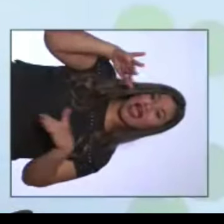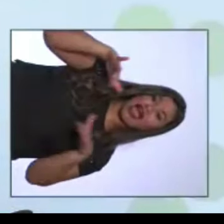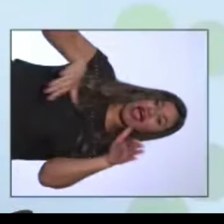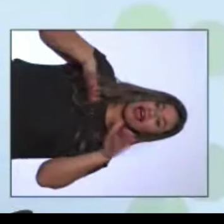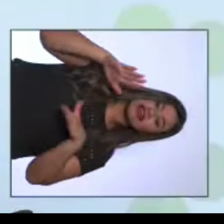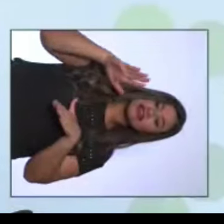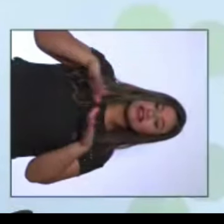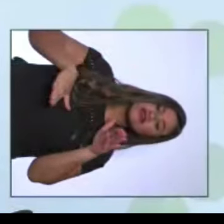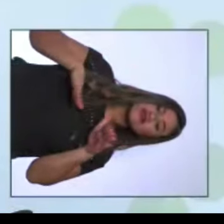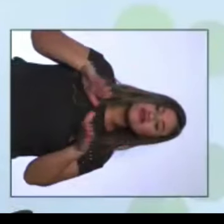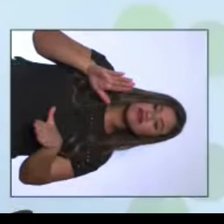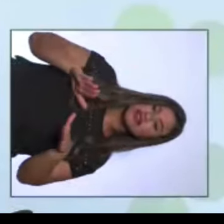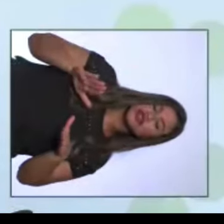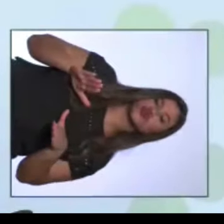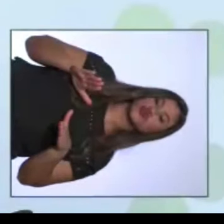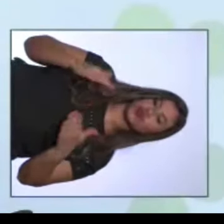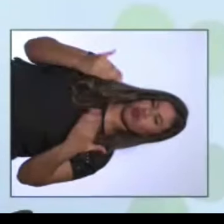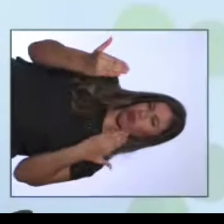um jornal